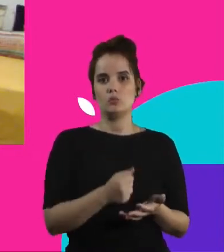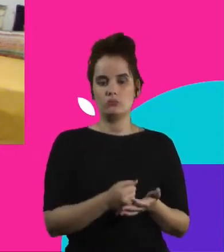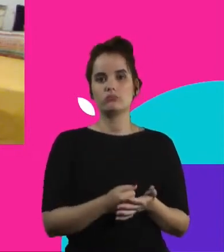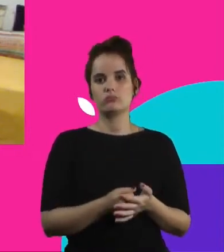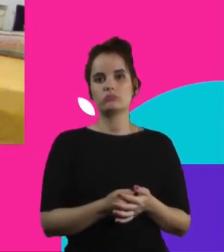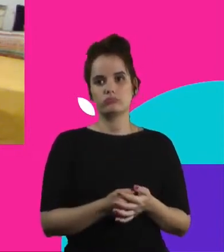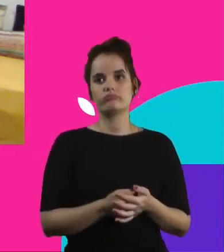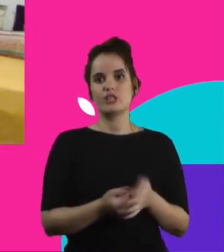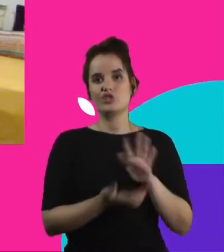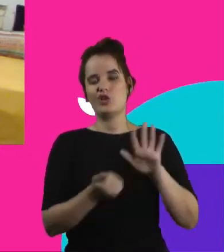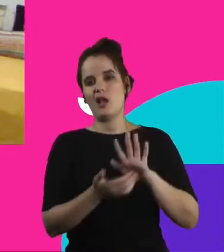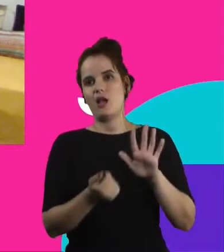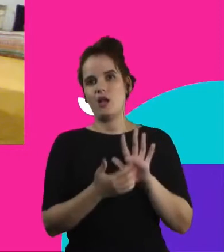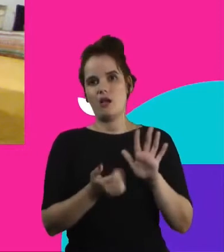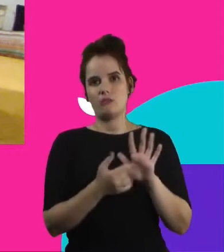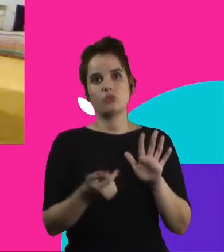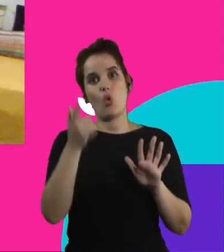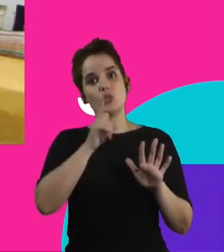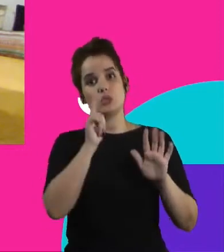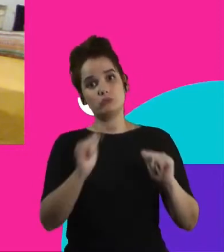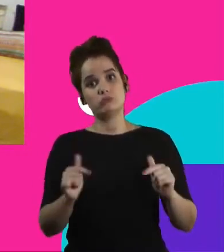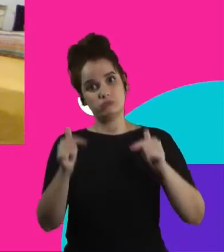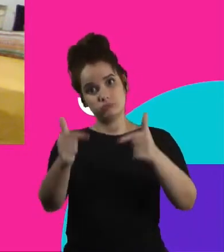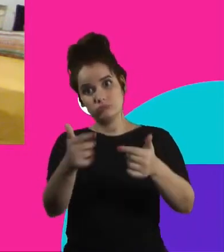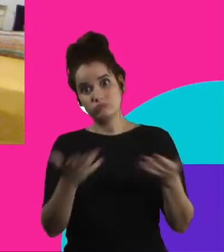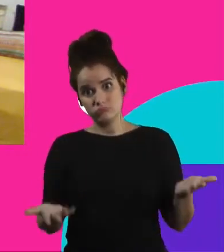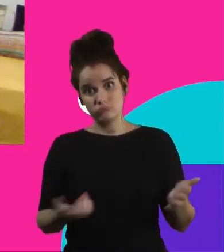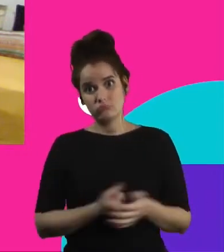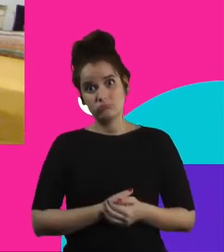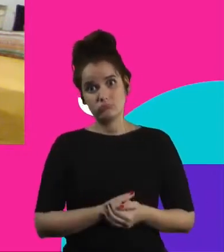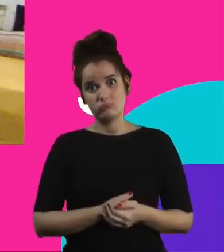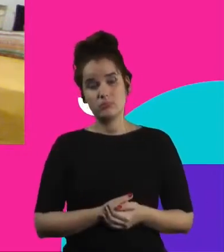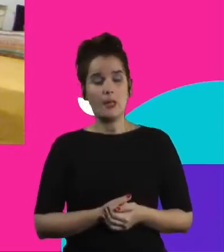né, esses vieses, e a gente teve bastante sucesso nesse processo específico.